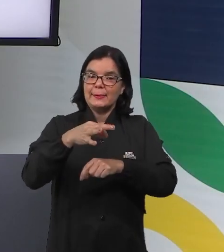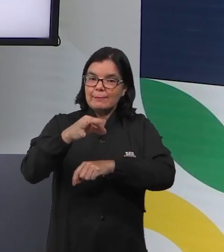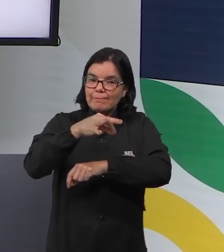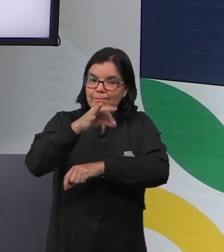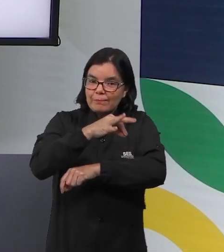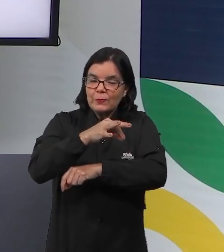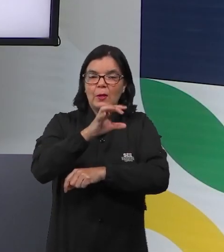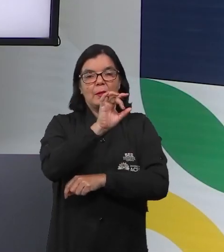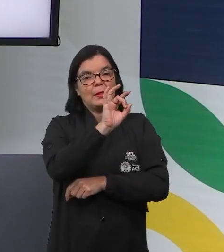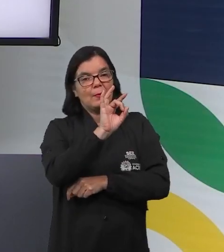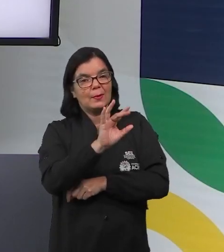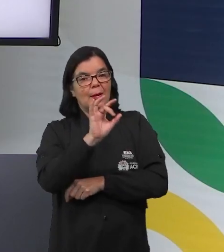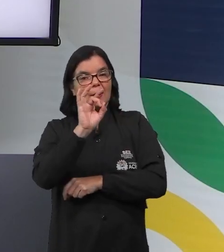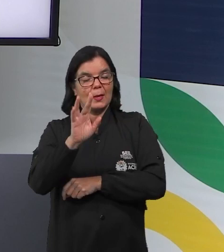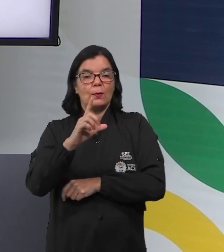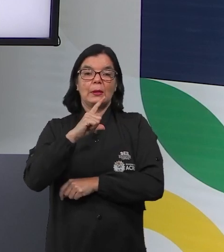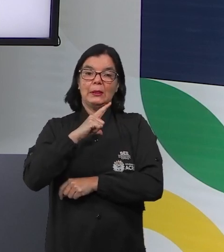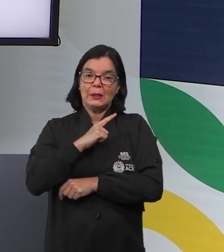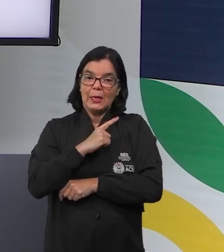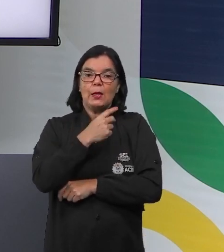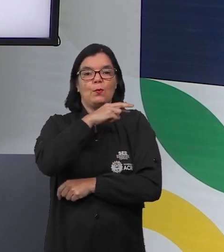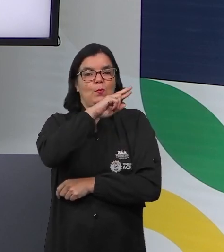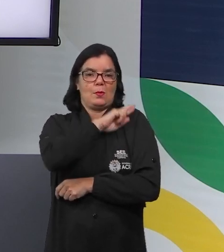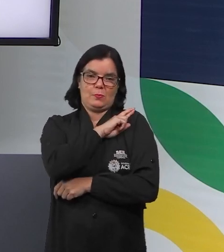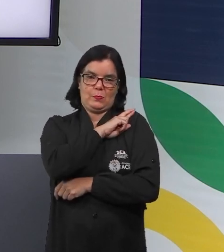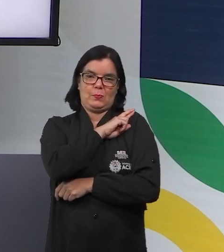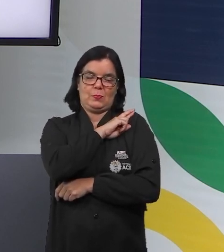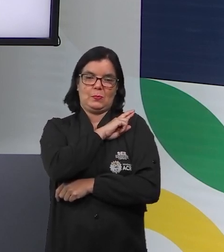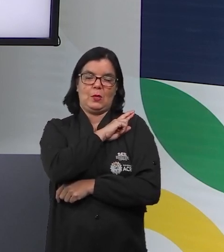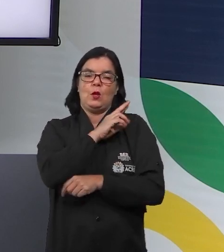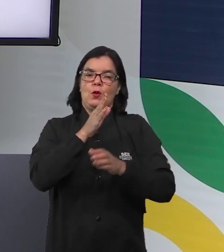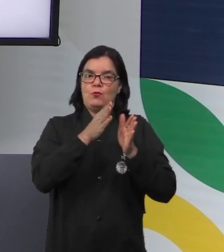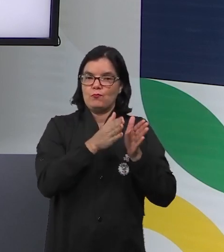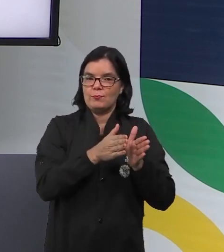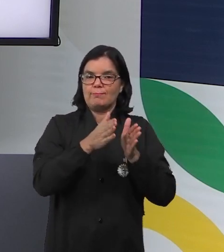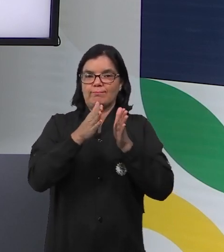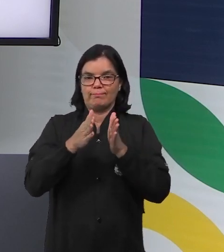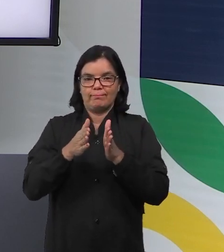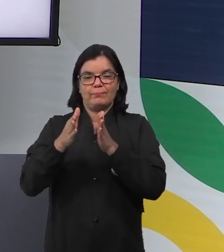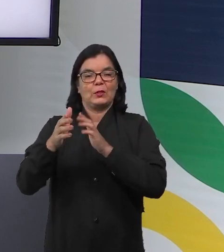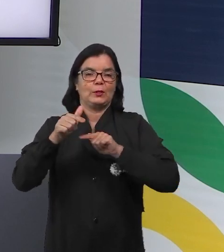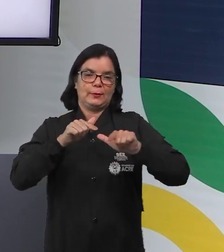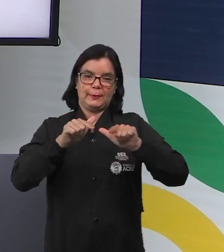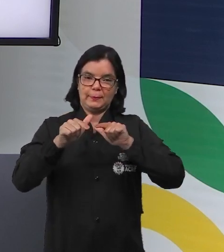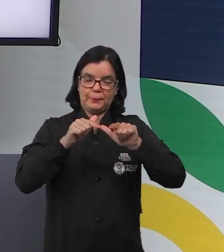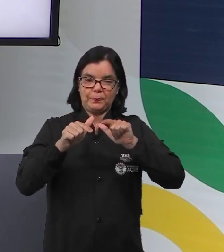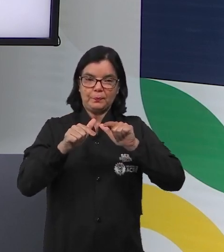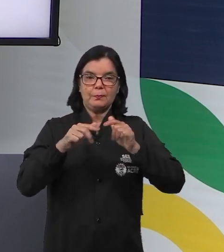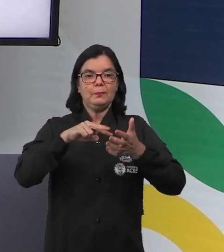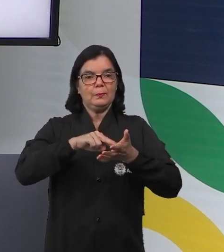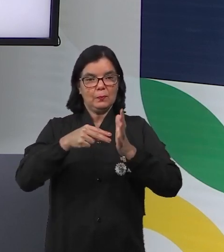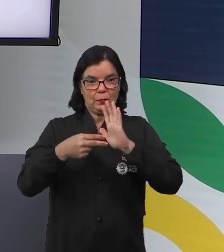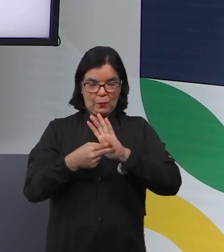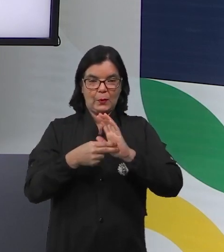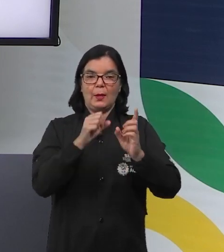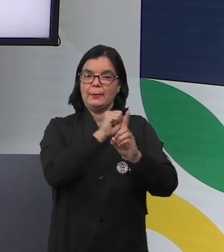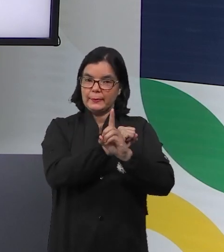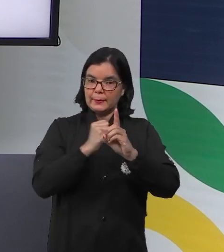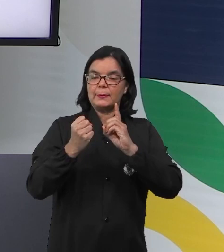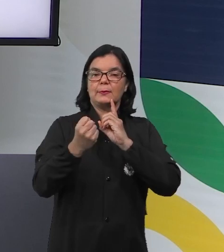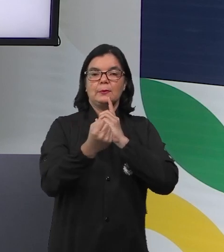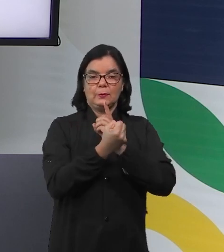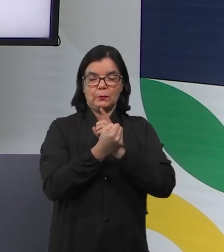um tem uma divisão, cada um tem uma função. Divisão de trabalho. Isso é uma